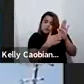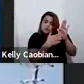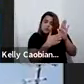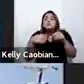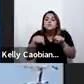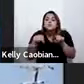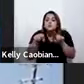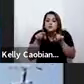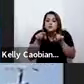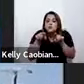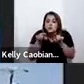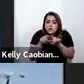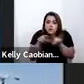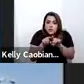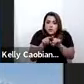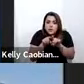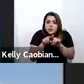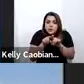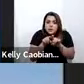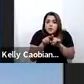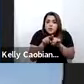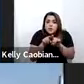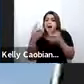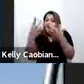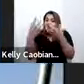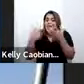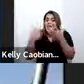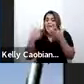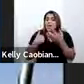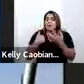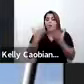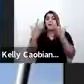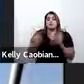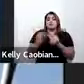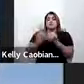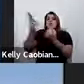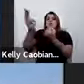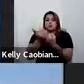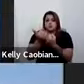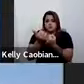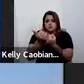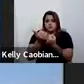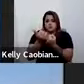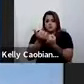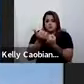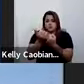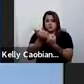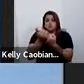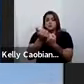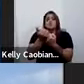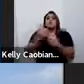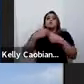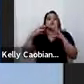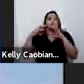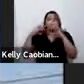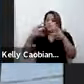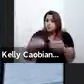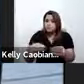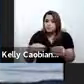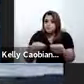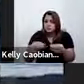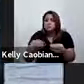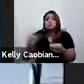aceitam a representação do sindicato com os ônus e com os bônus. E vocês sabem do que eu estou